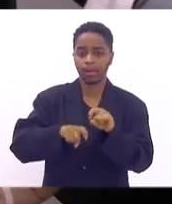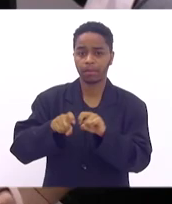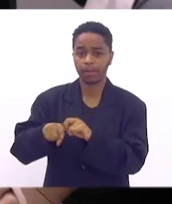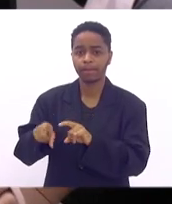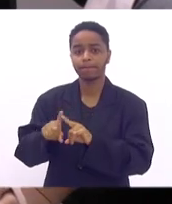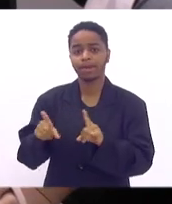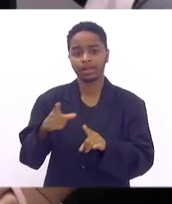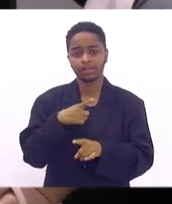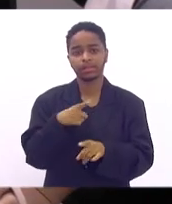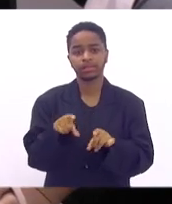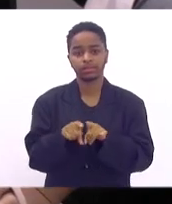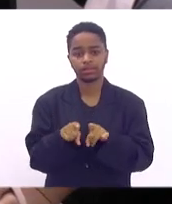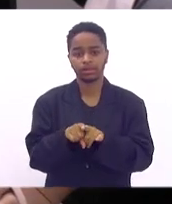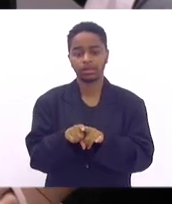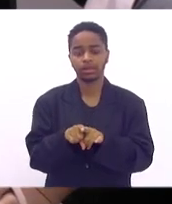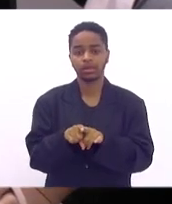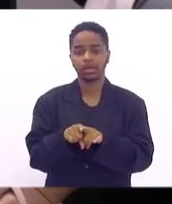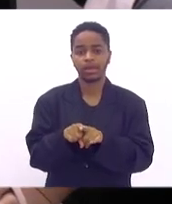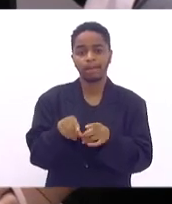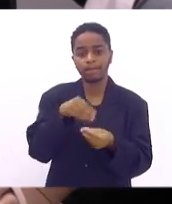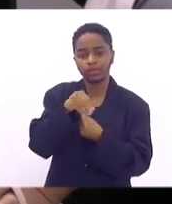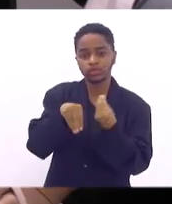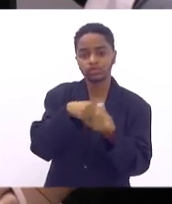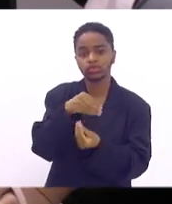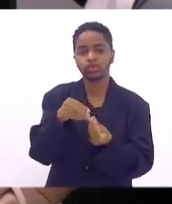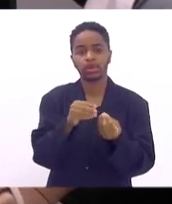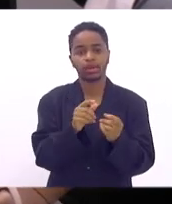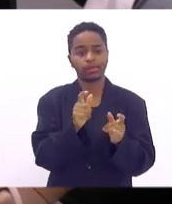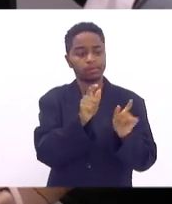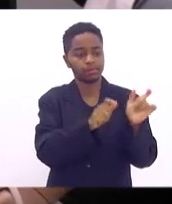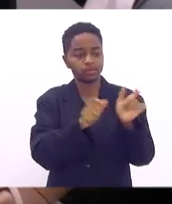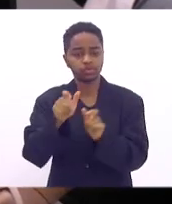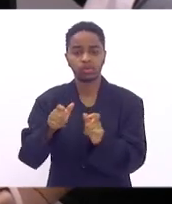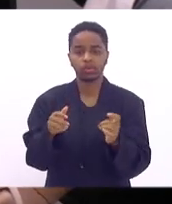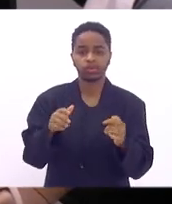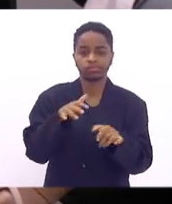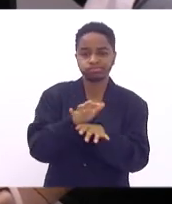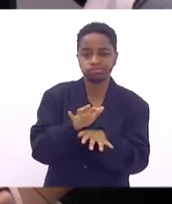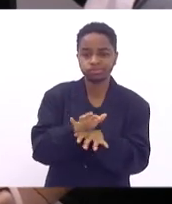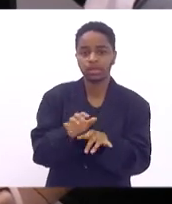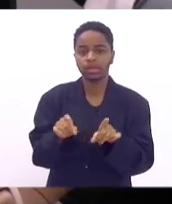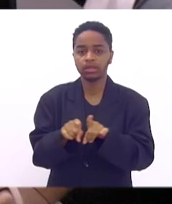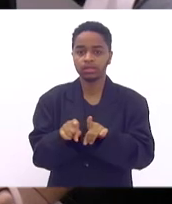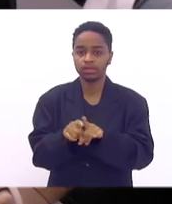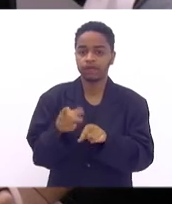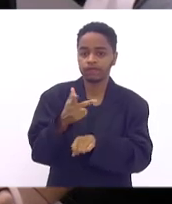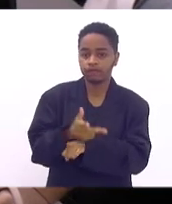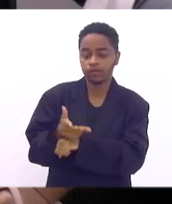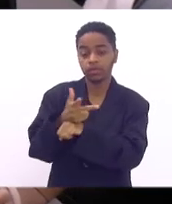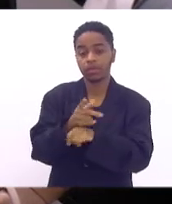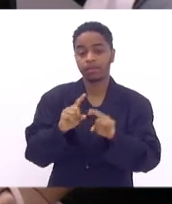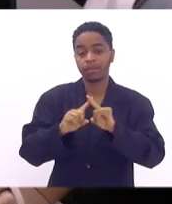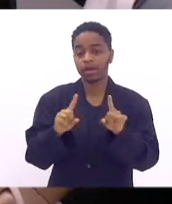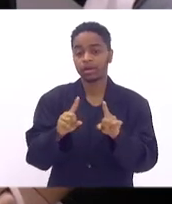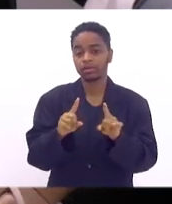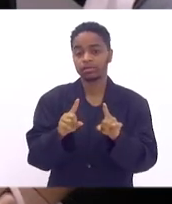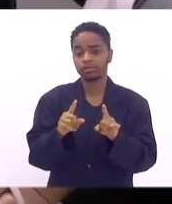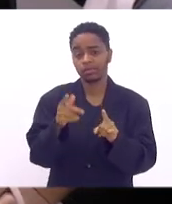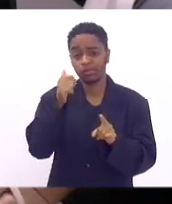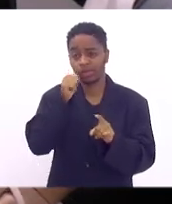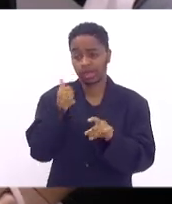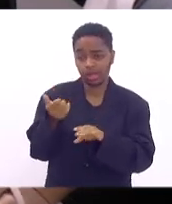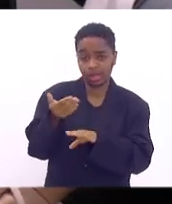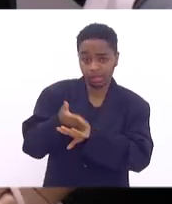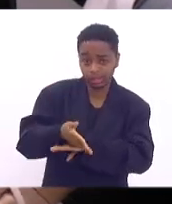tem o swing, tem homenagem, né, que é filmado, e elas se enredam porque querem,